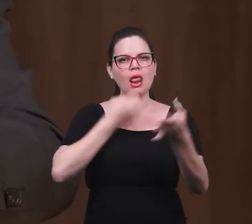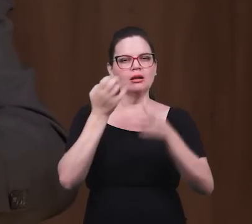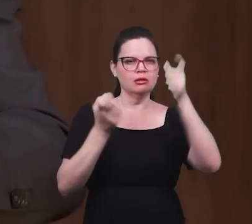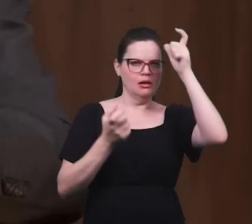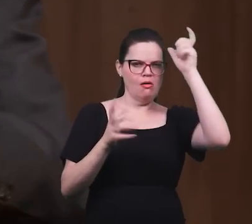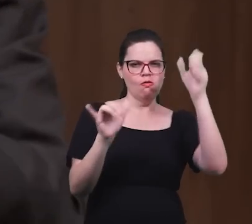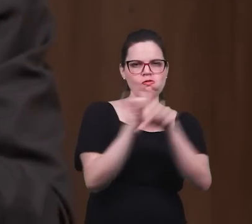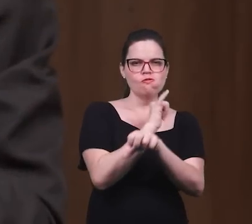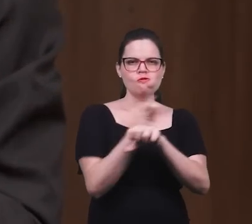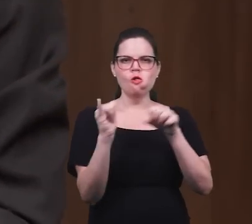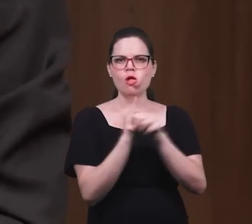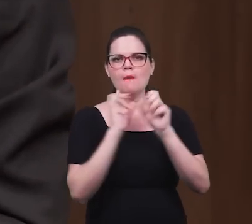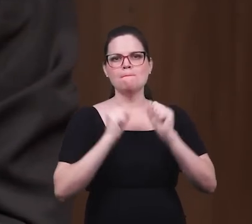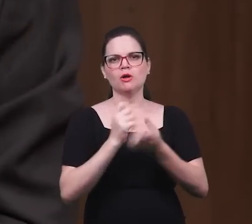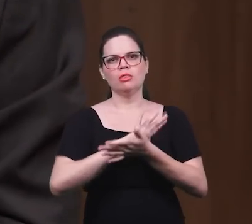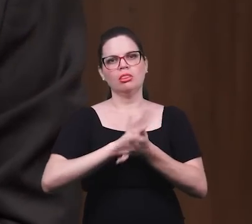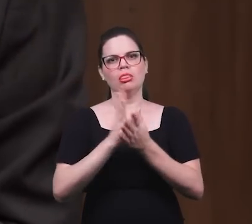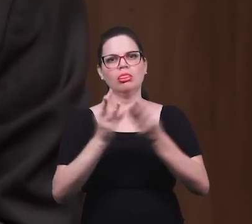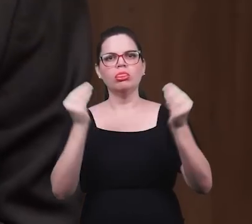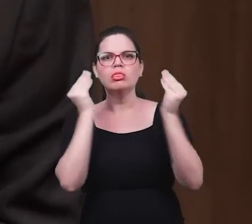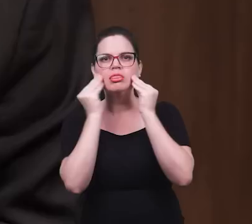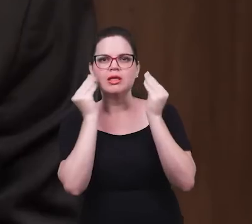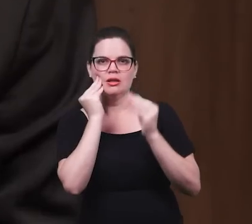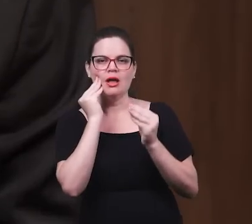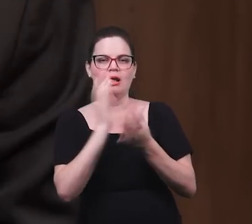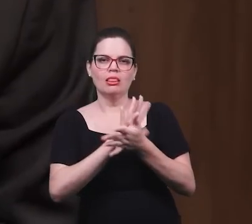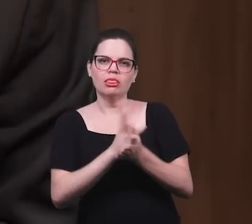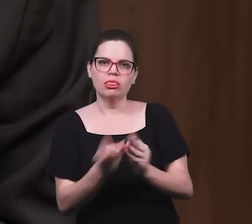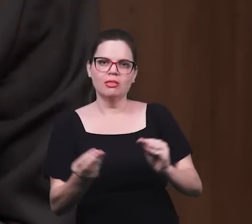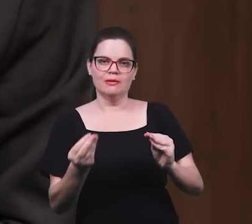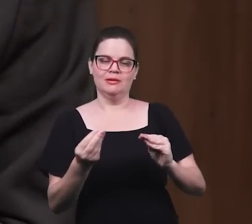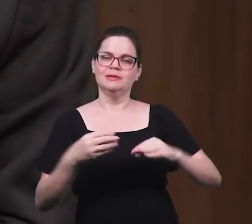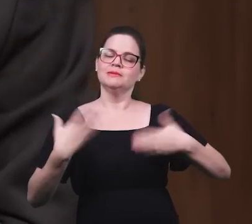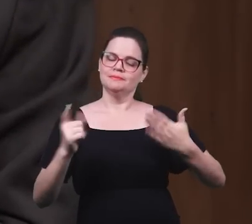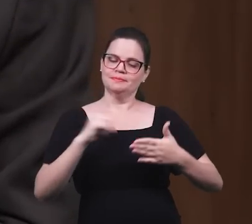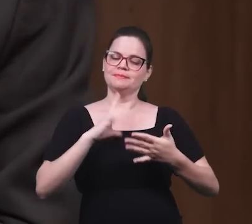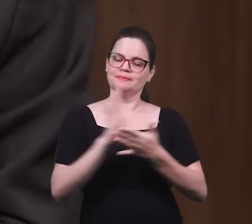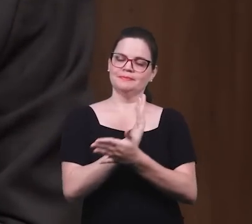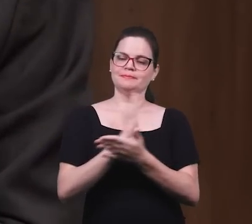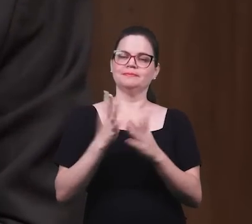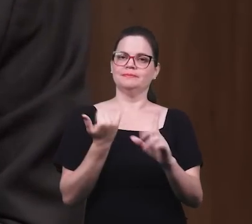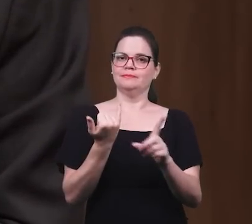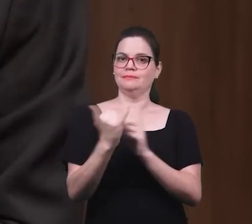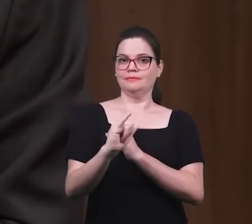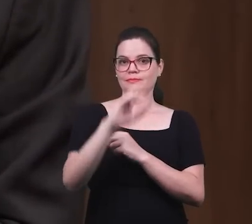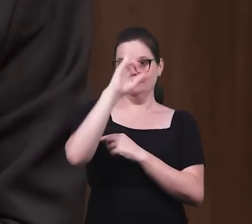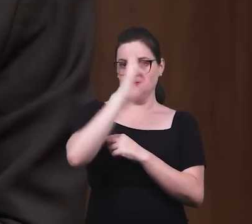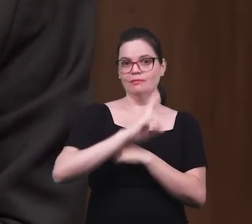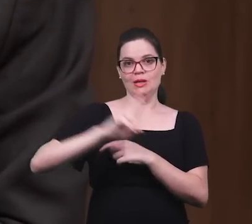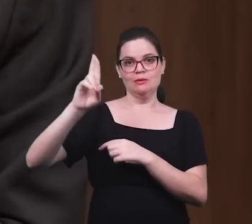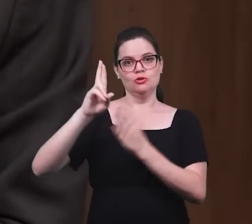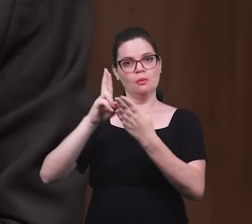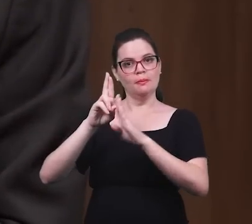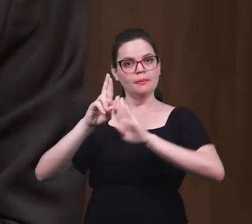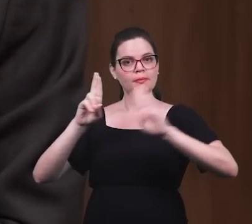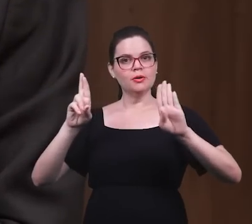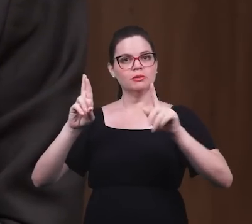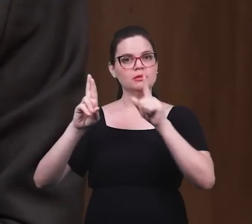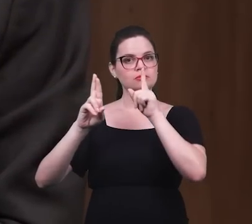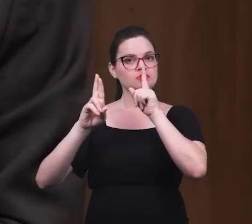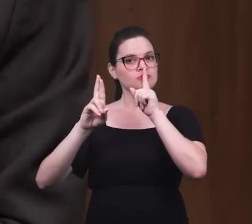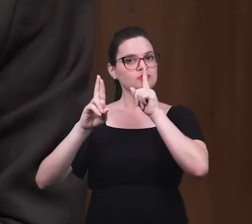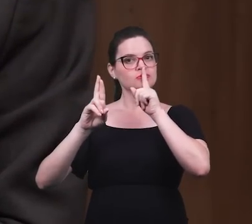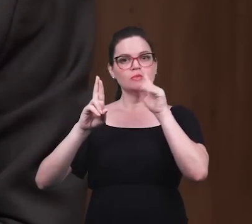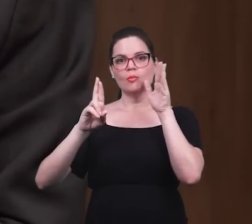cumprir. Então, há certas promessas que o Senhor faz para a nossa casa que tem que ser